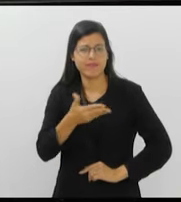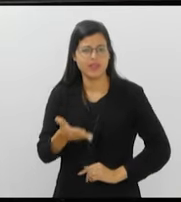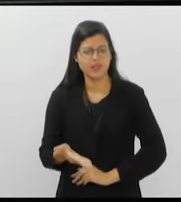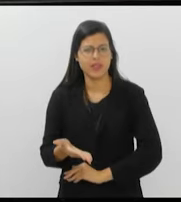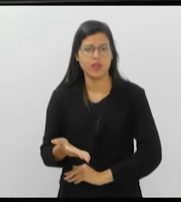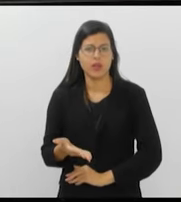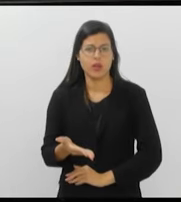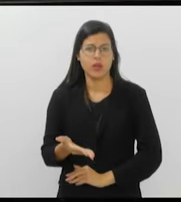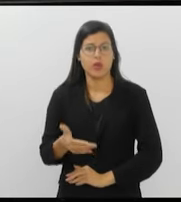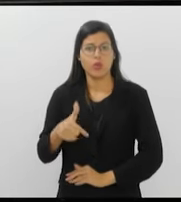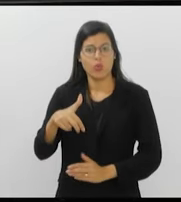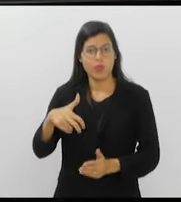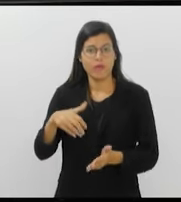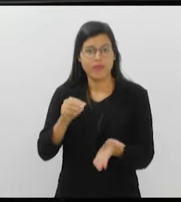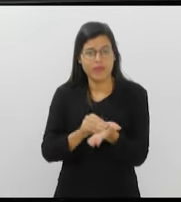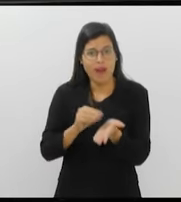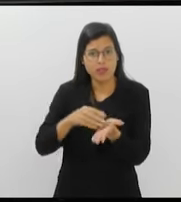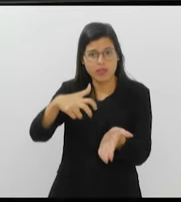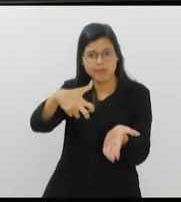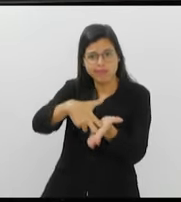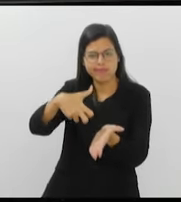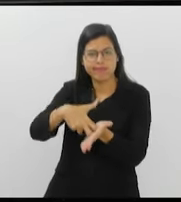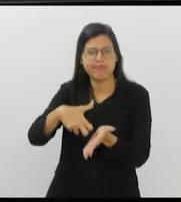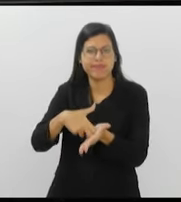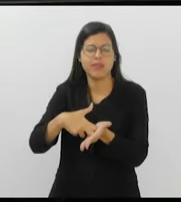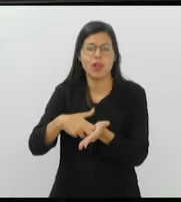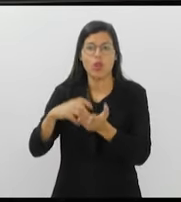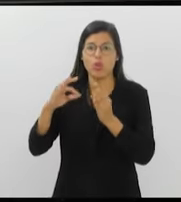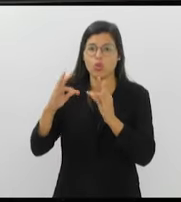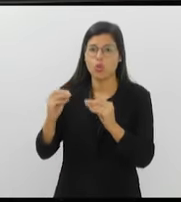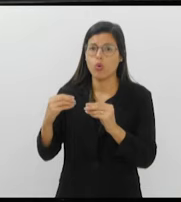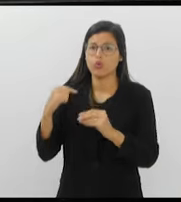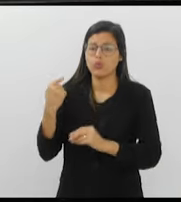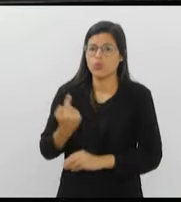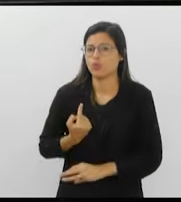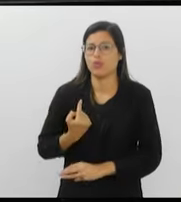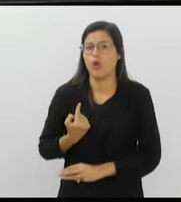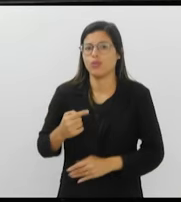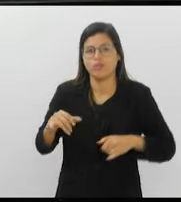dessa impunidade, todos nós estamos pagando.